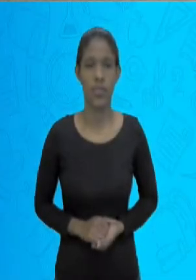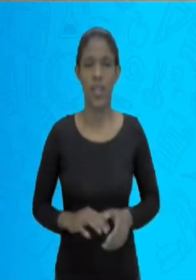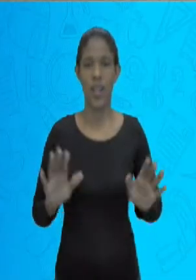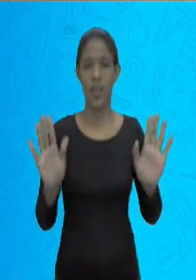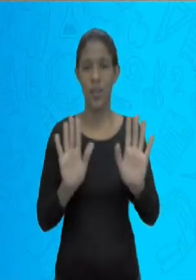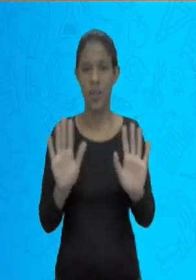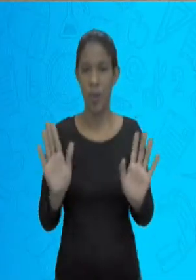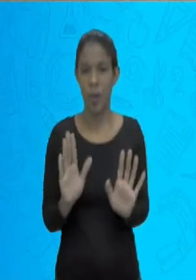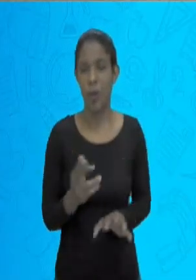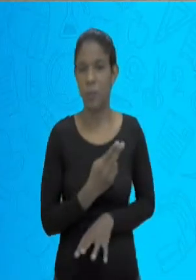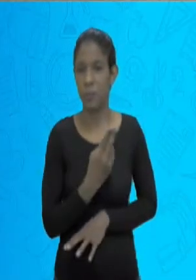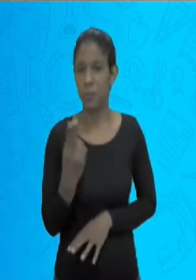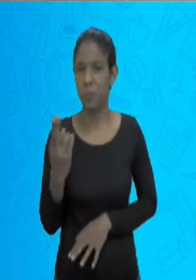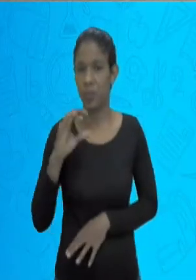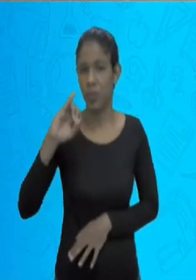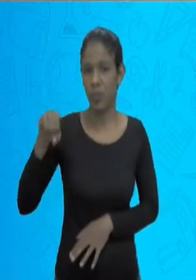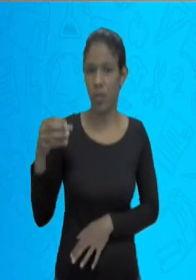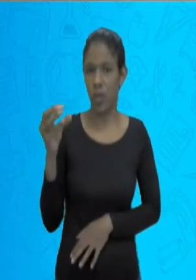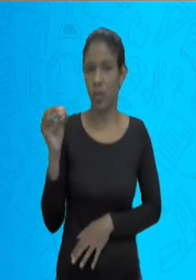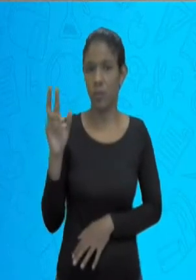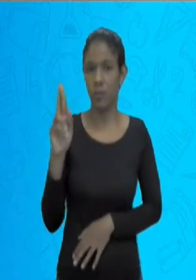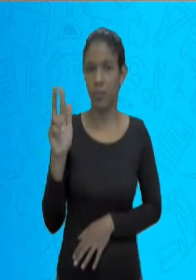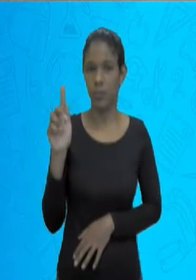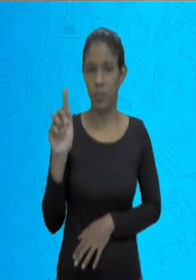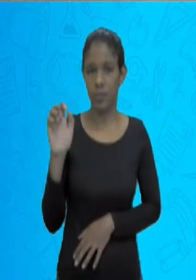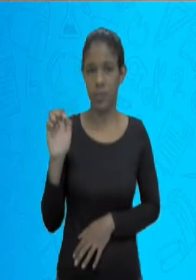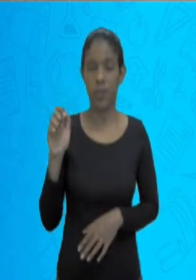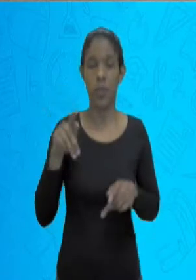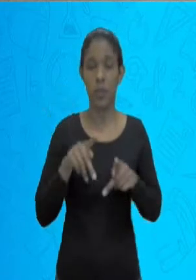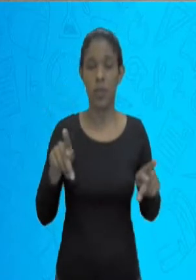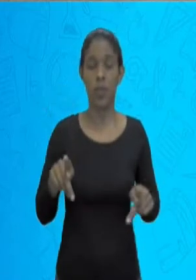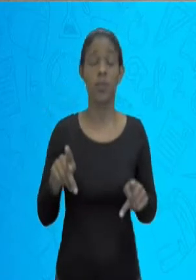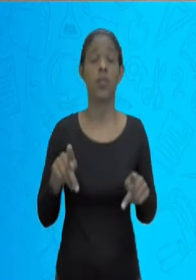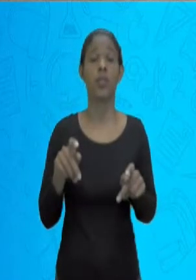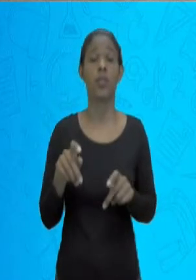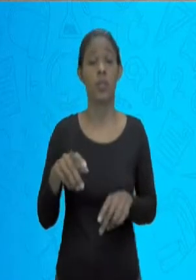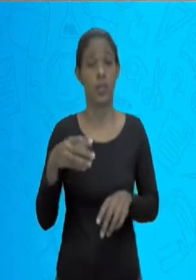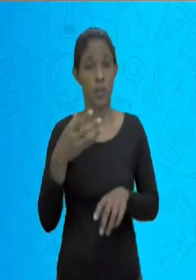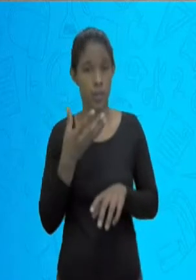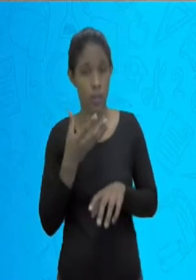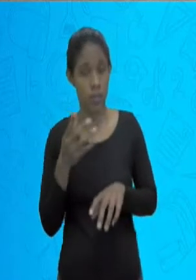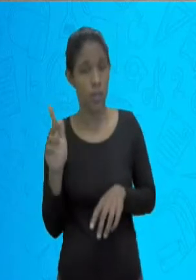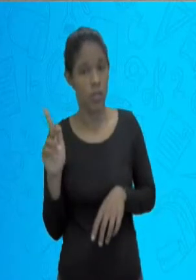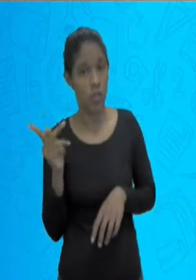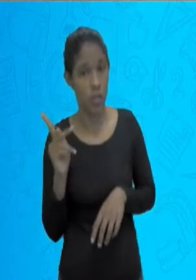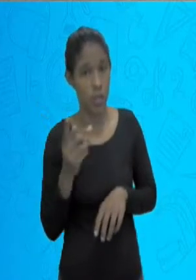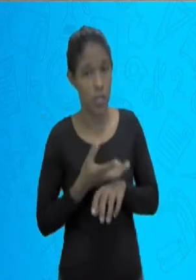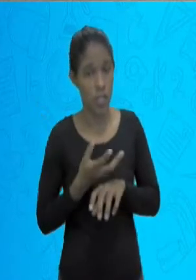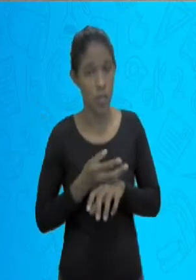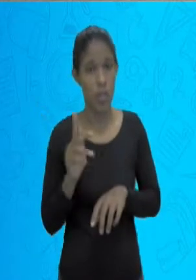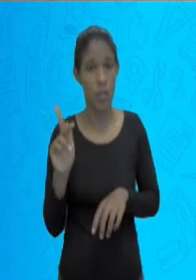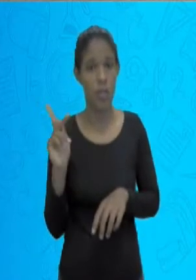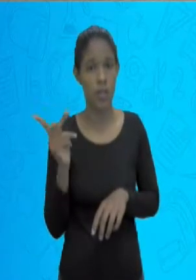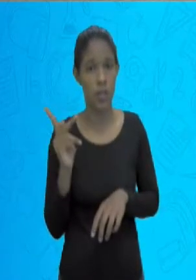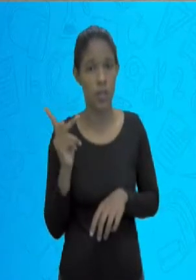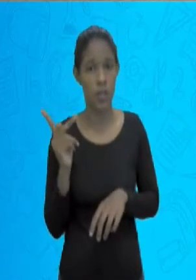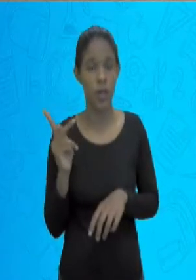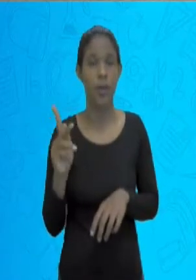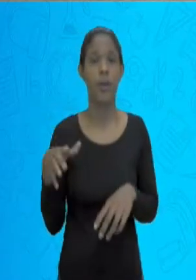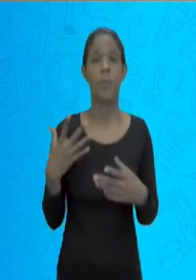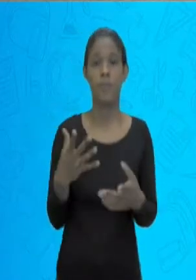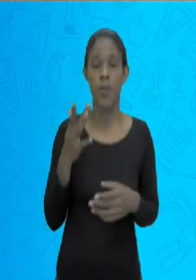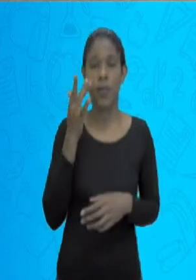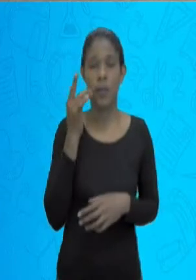Olá, sou Jorge de Wellington, professor de História da Secretaria Municipal de Educação de Governador